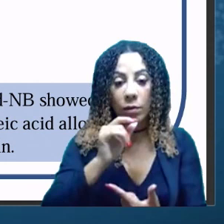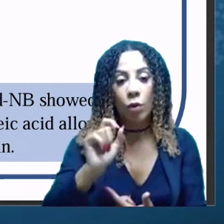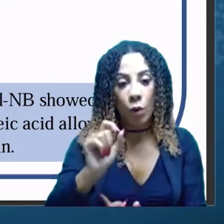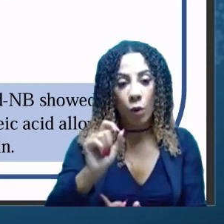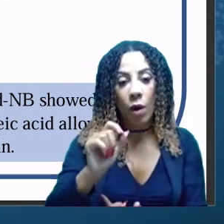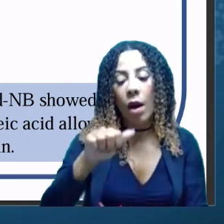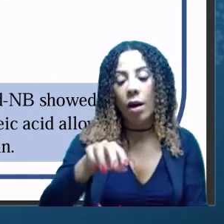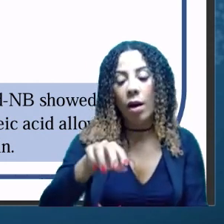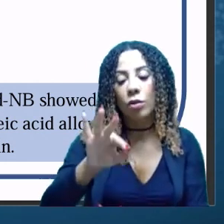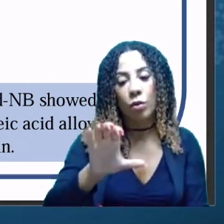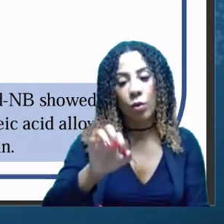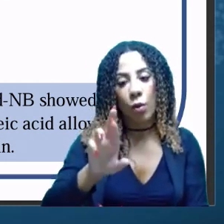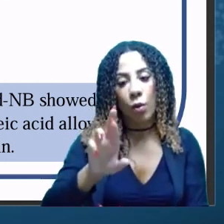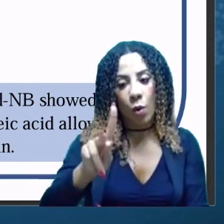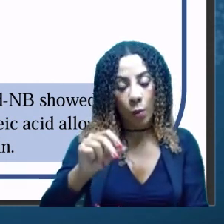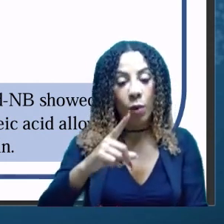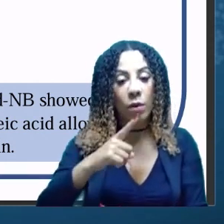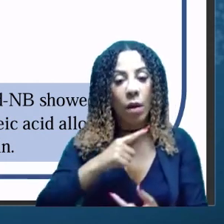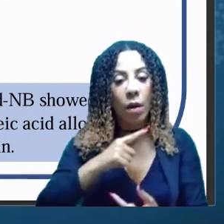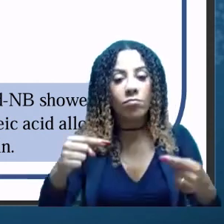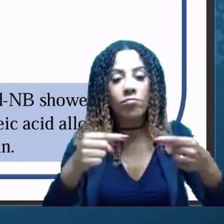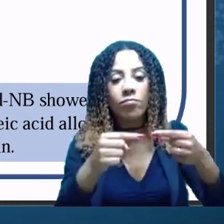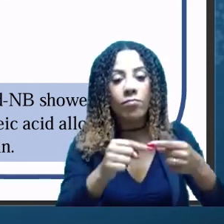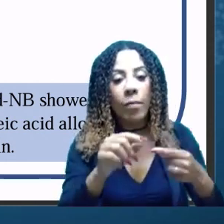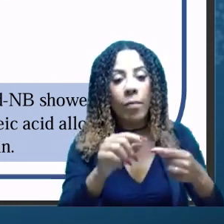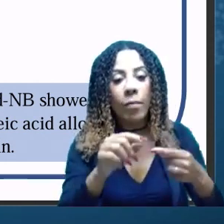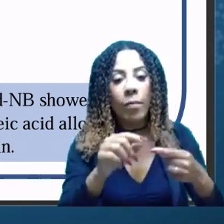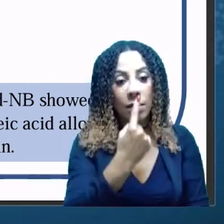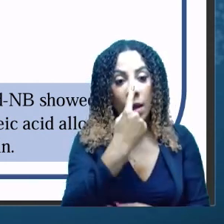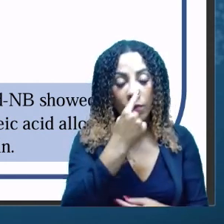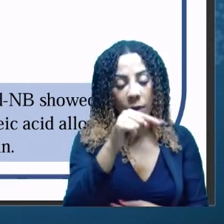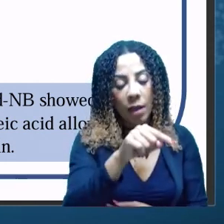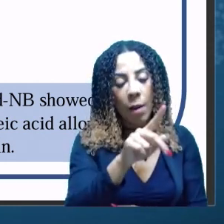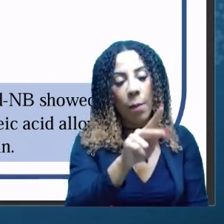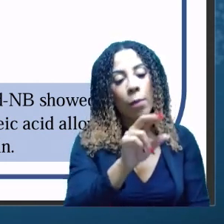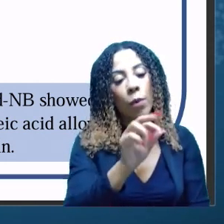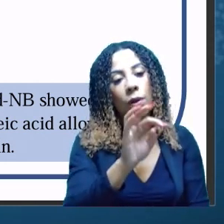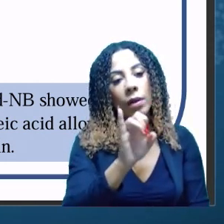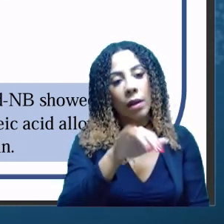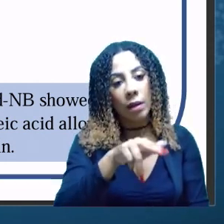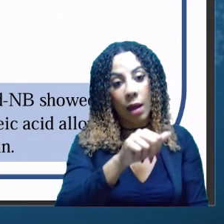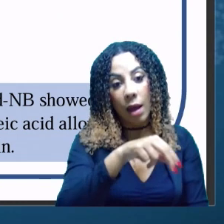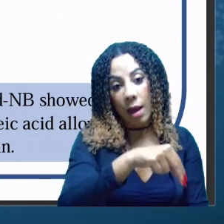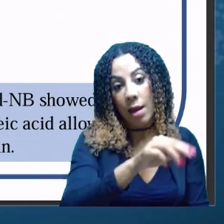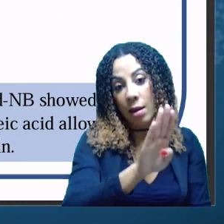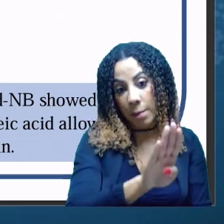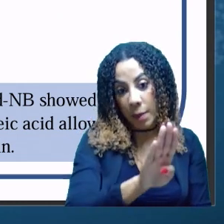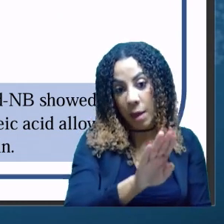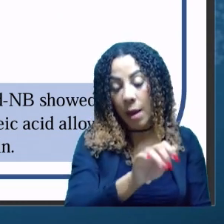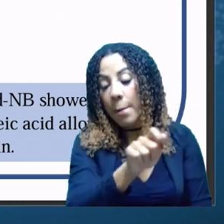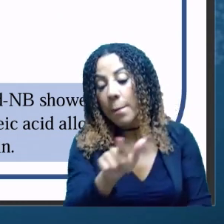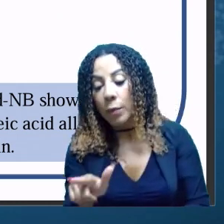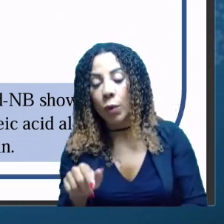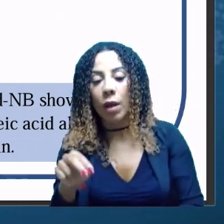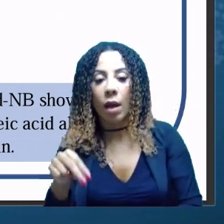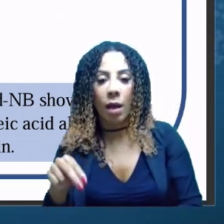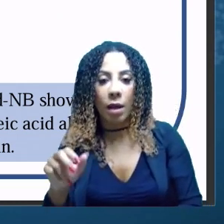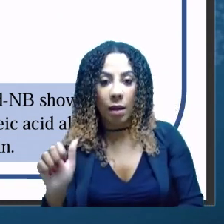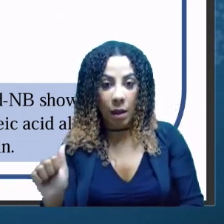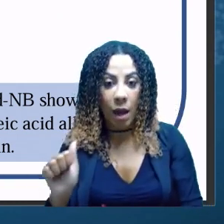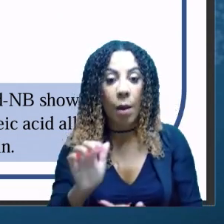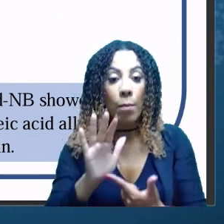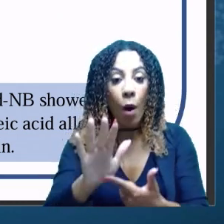uma afinidade maior para a proteína NB, mostrada aqui em azul escuro, do que para a proteína NA, mostrando, então, provavelmente uma influência,